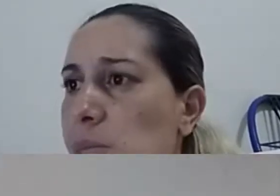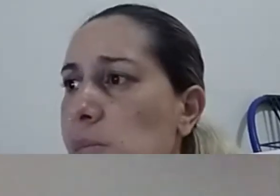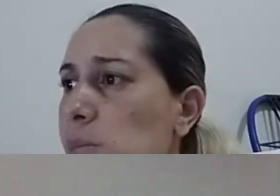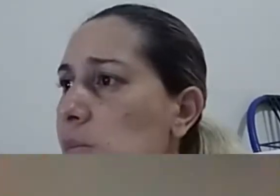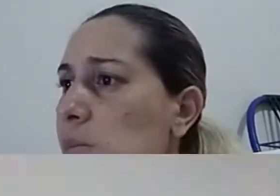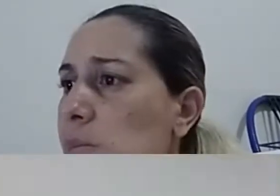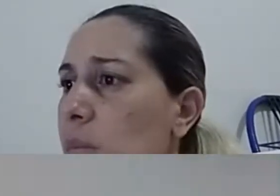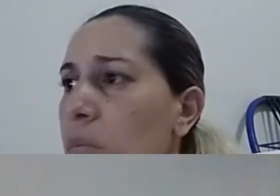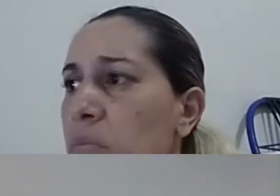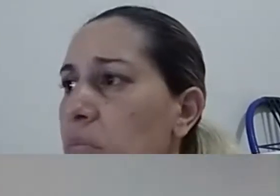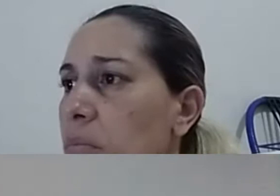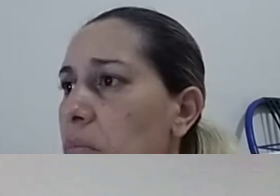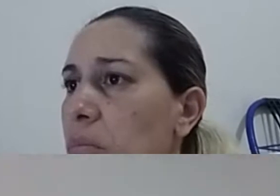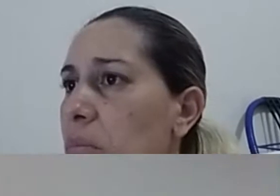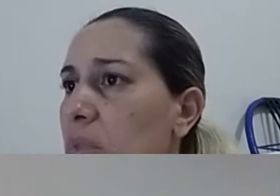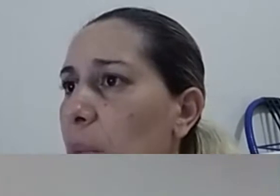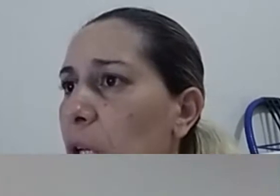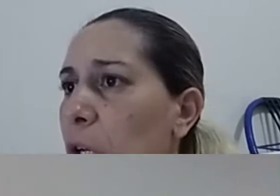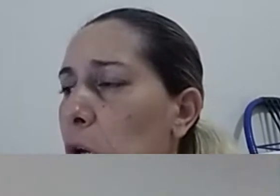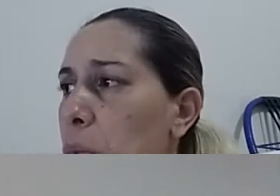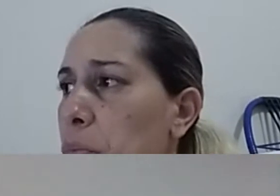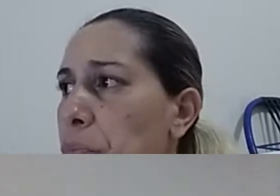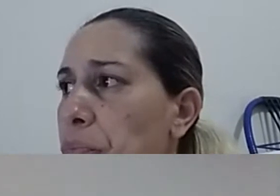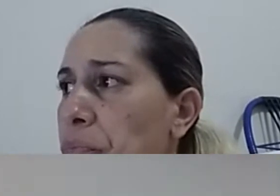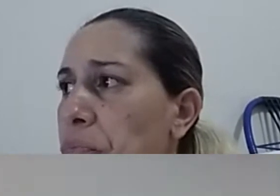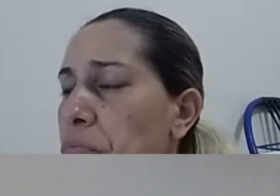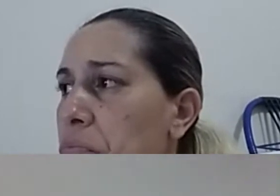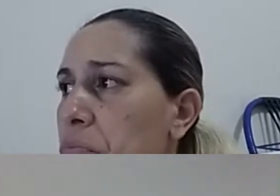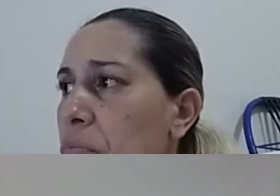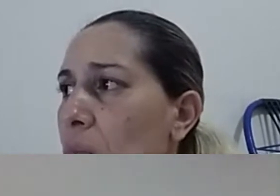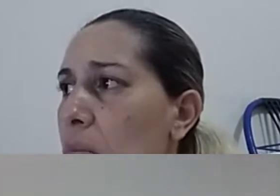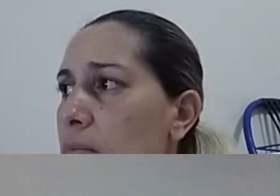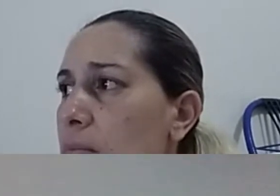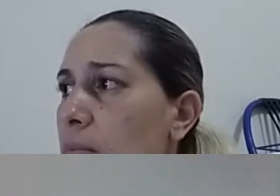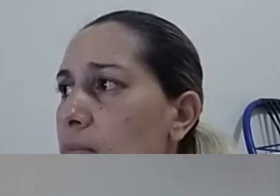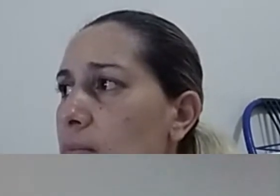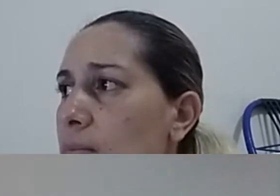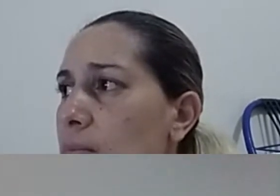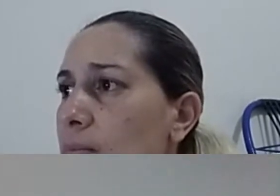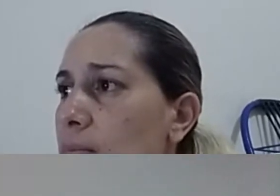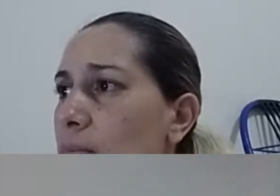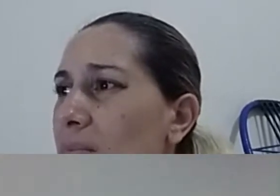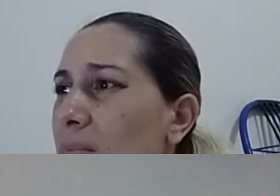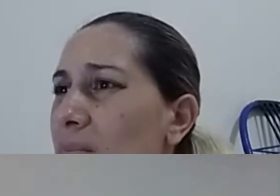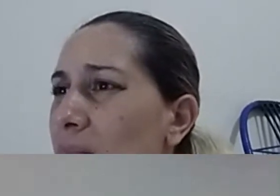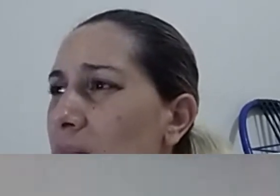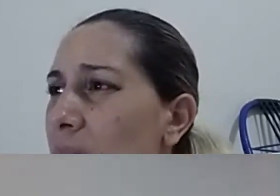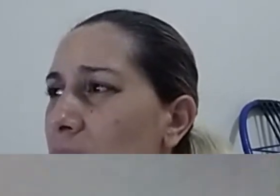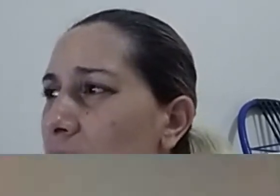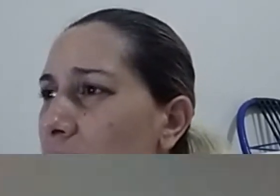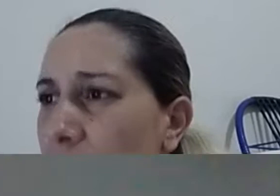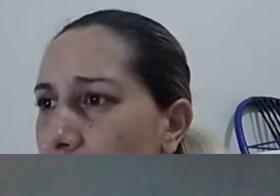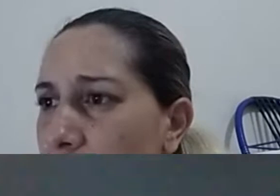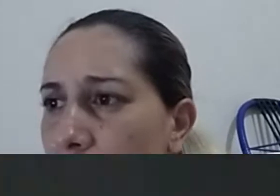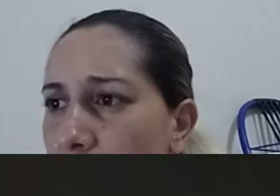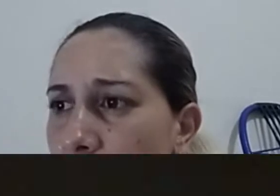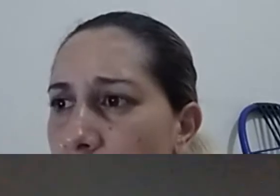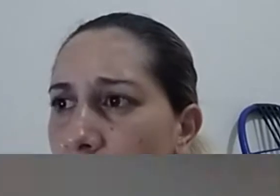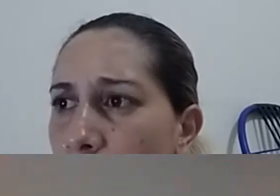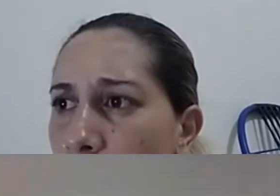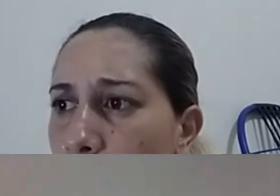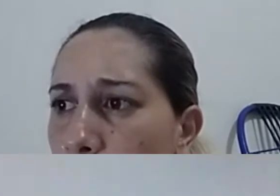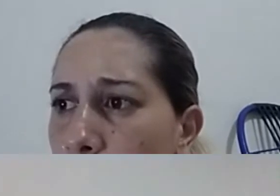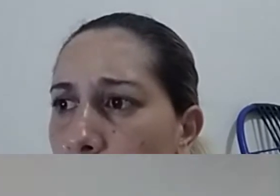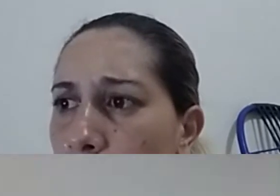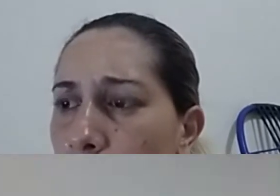que serem propostas, a gente desconsidere da pontuação, mas enfim, eu acho que não vai ter problema, tá? Bom, então vamos